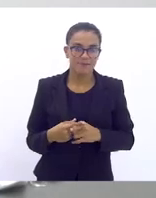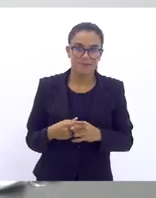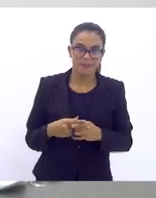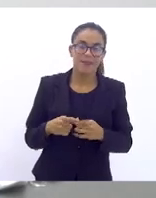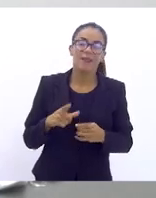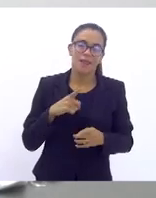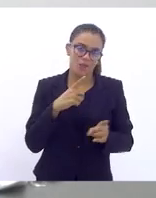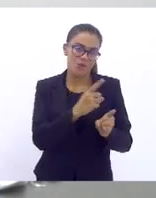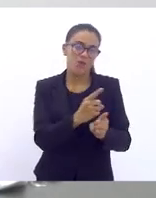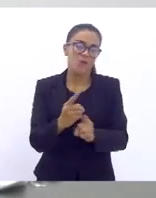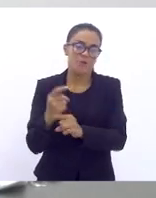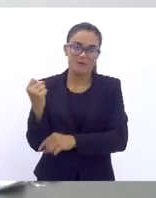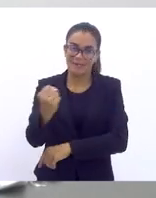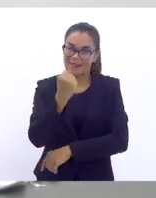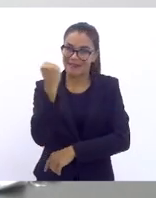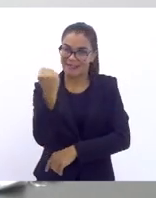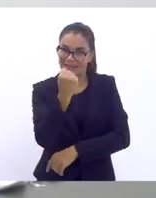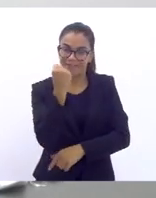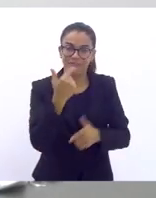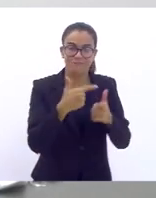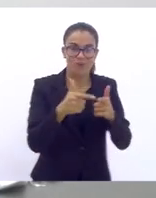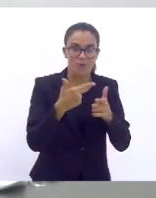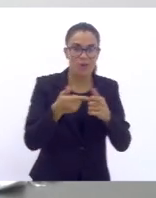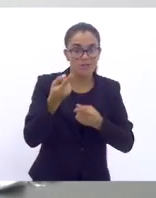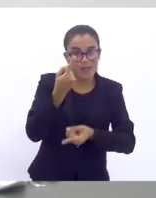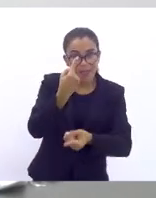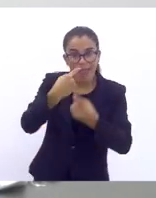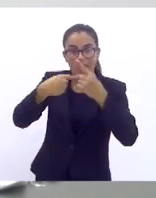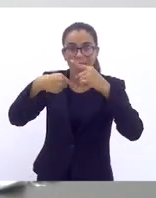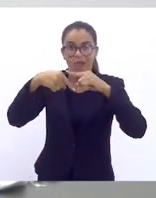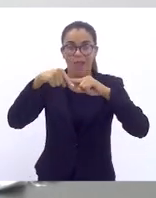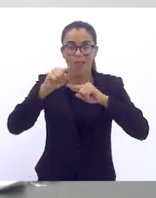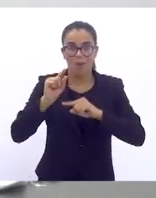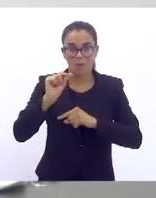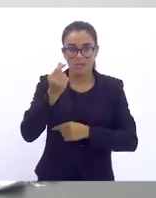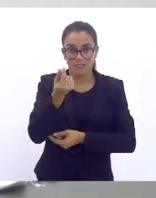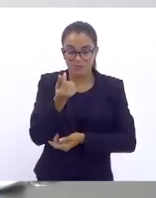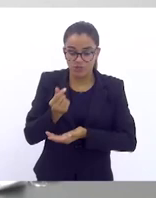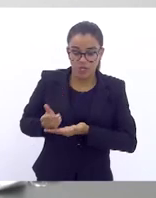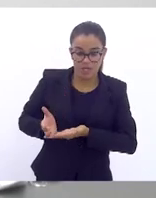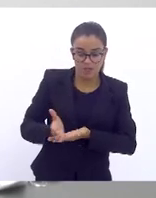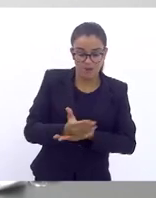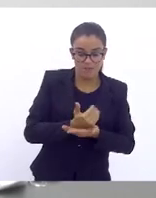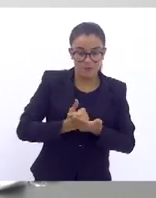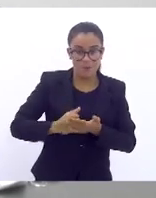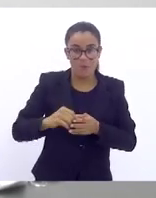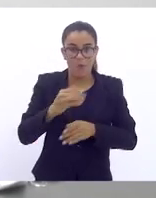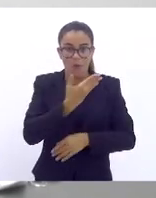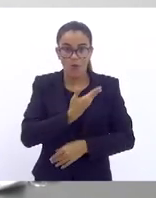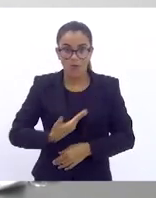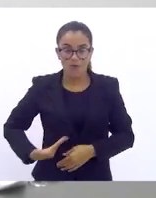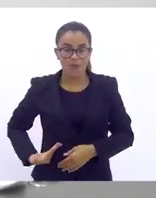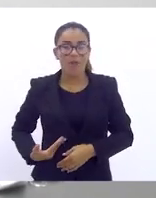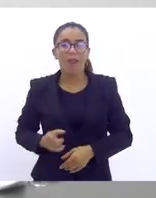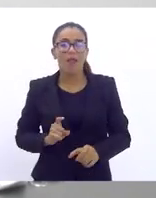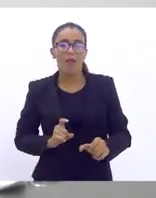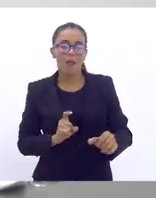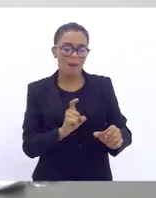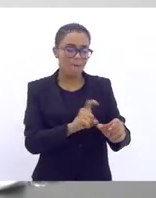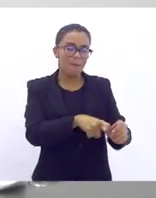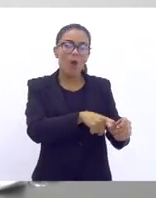problemas do nosso regime de recuperação fiscal é que ele se Ancora